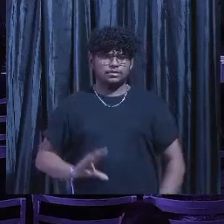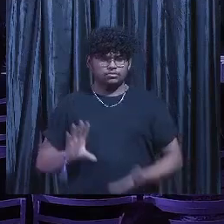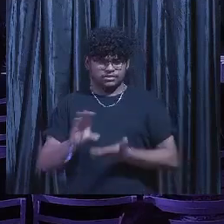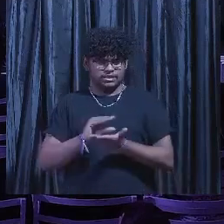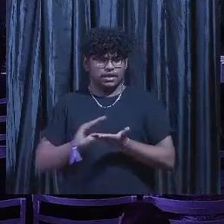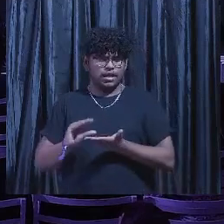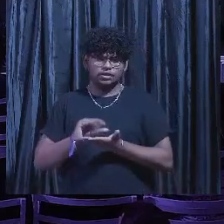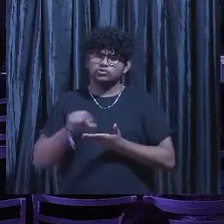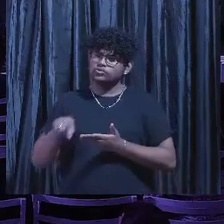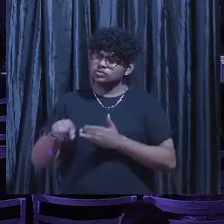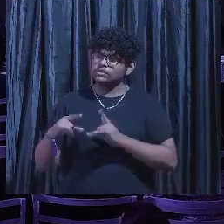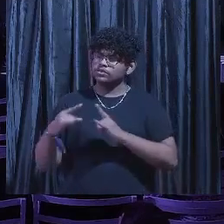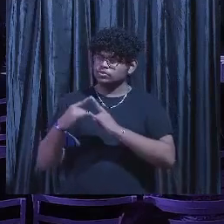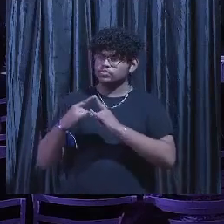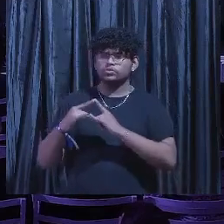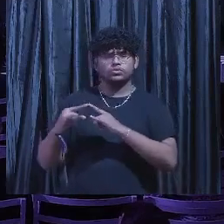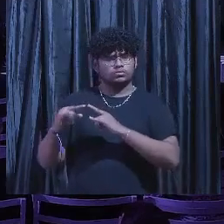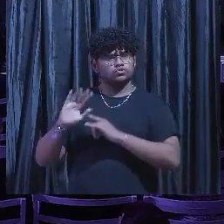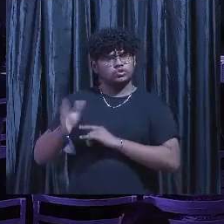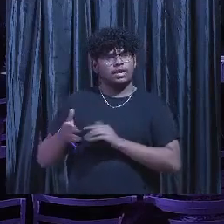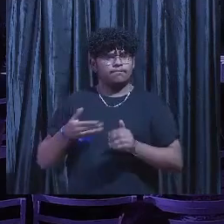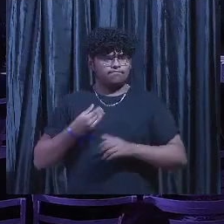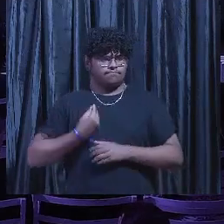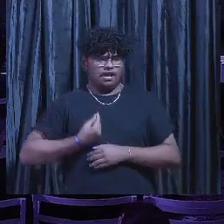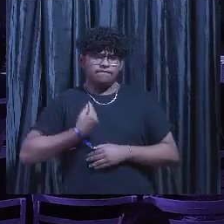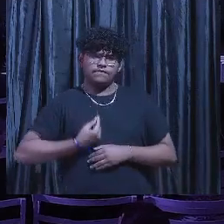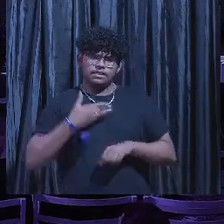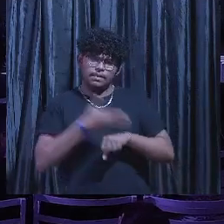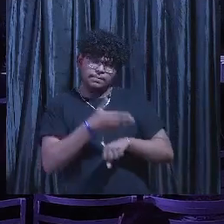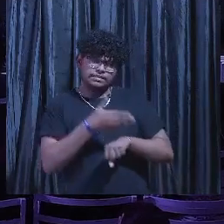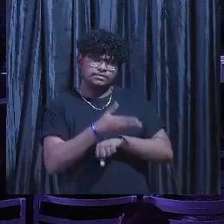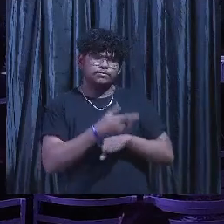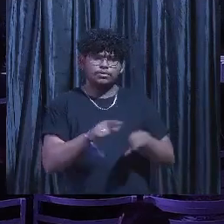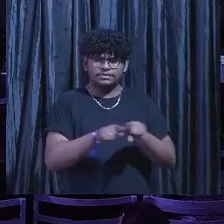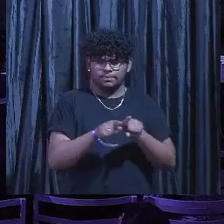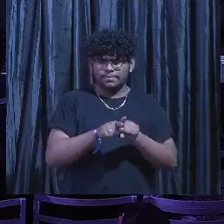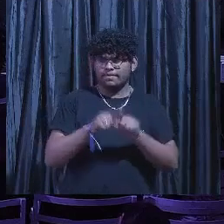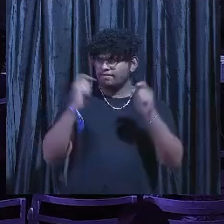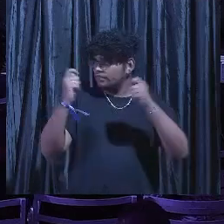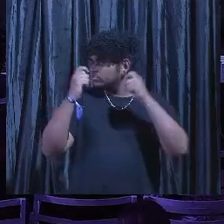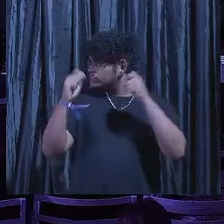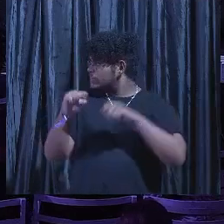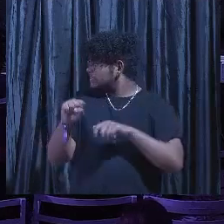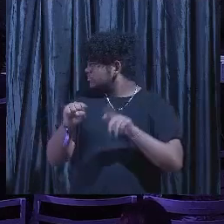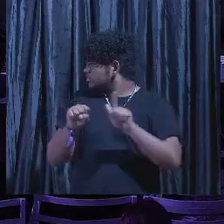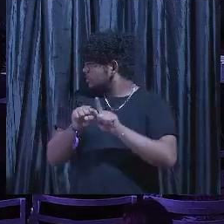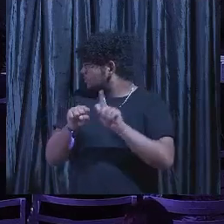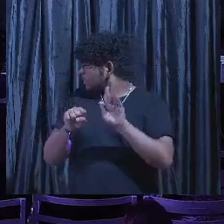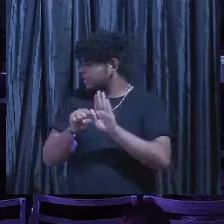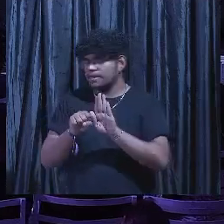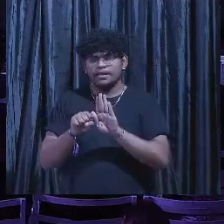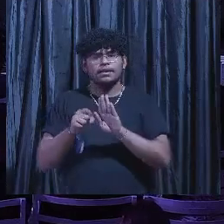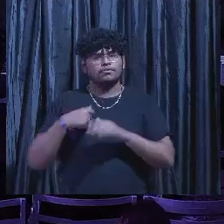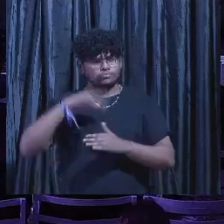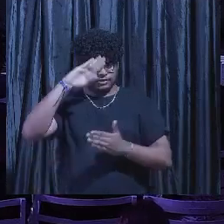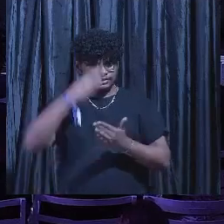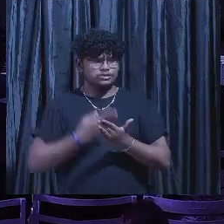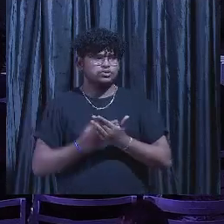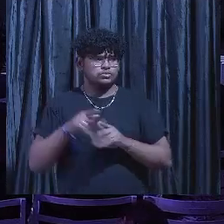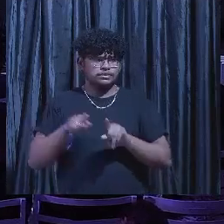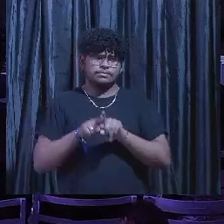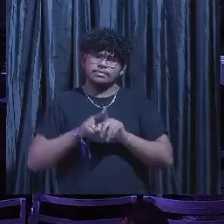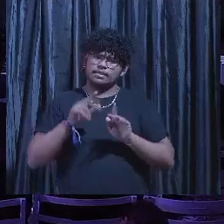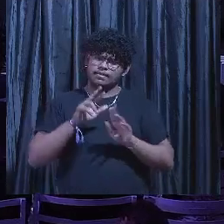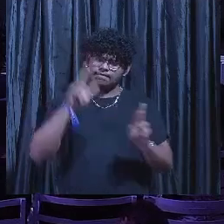esteve conosco nos festivais, e que eu acho que talvez seja uma das grandes referências, e a gente leva o nome deles